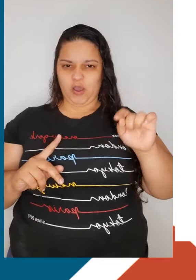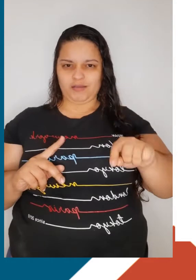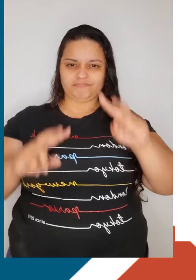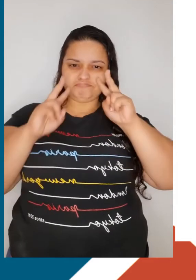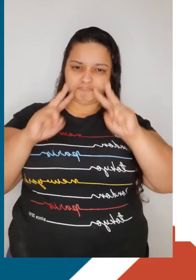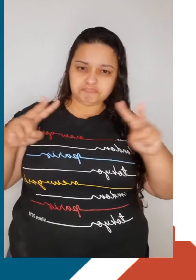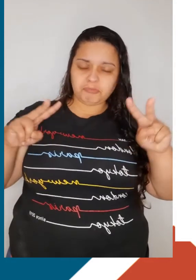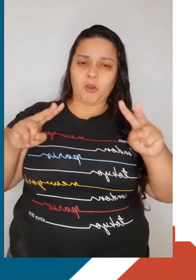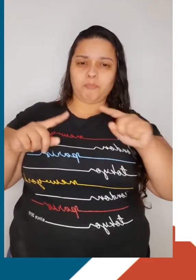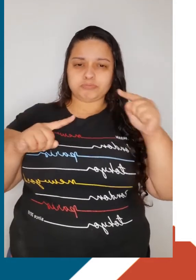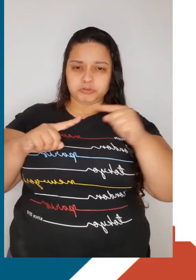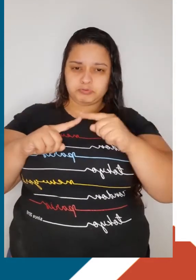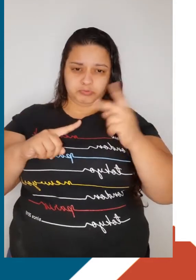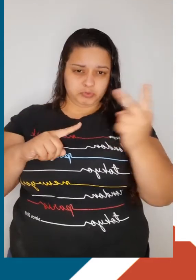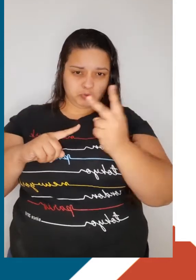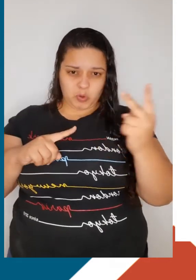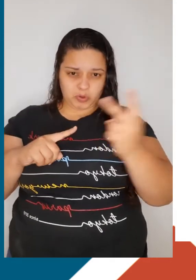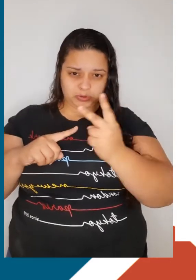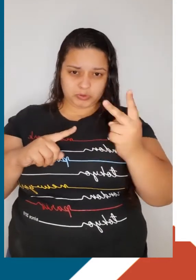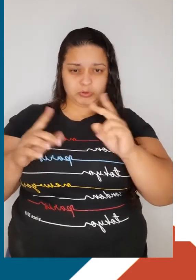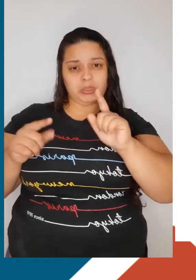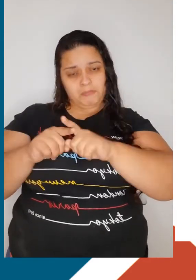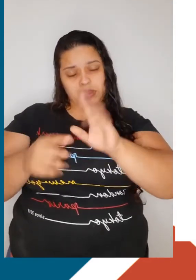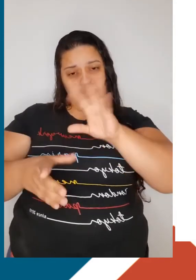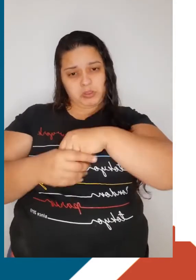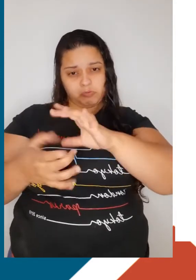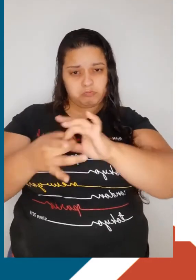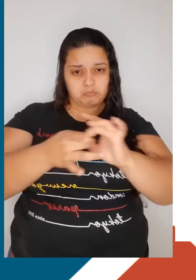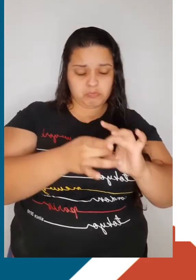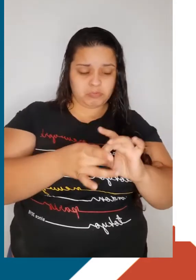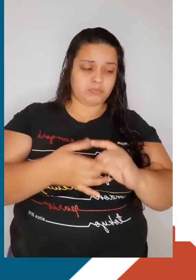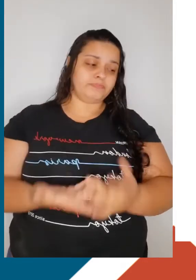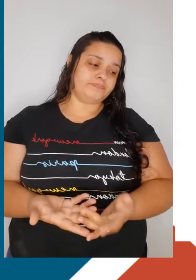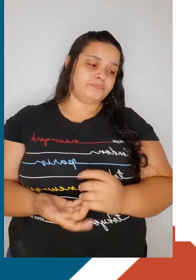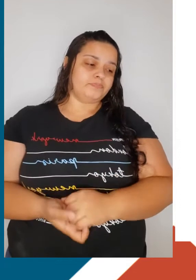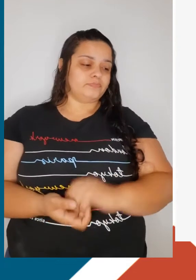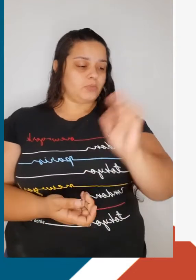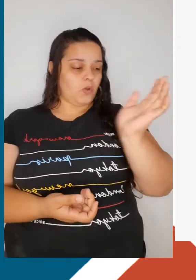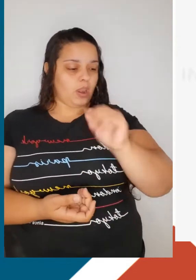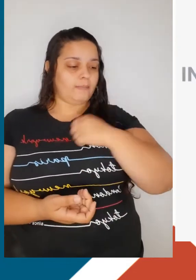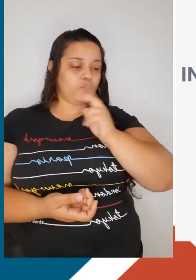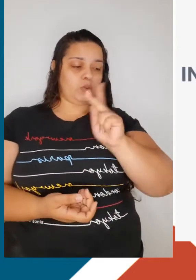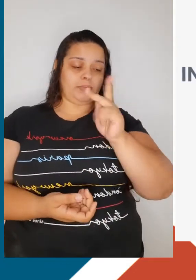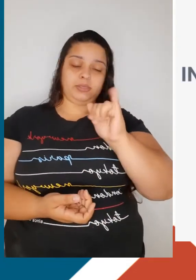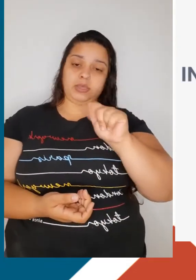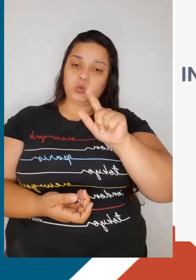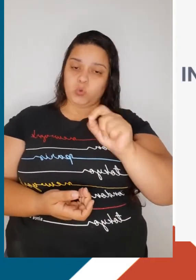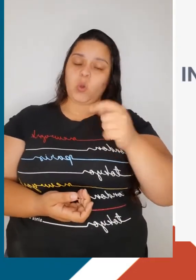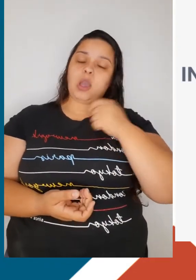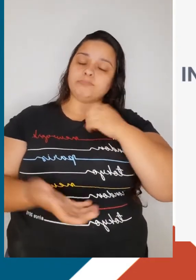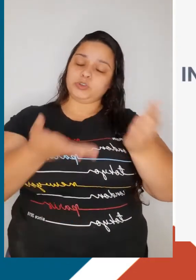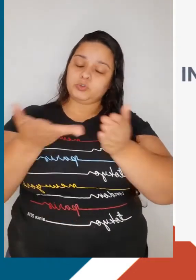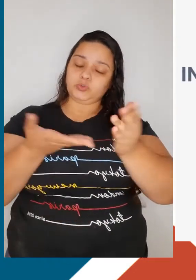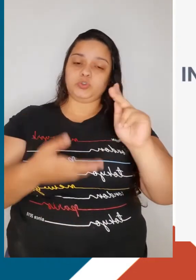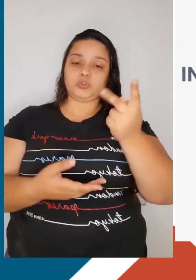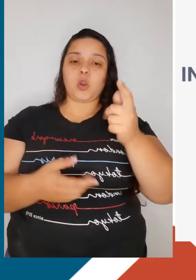oriunda somente das visões e objetivos desses dois artistas em seus contextos? Olá pessoal, tudo bem? Eu me chamo